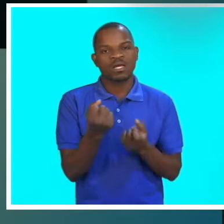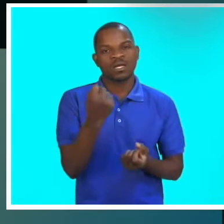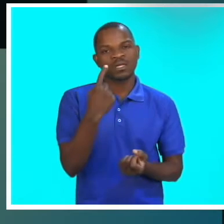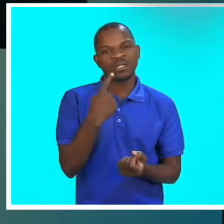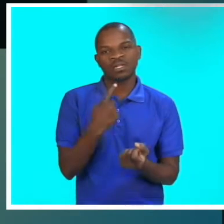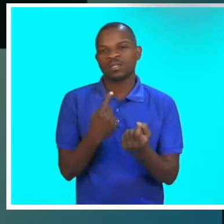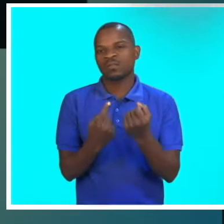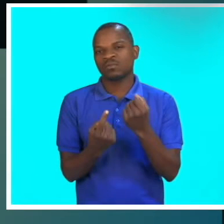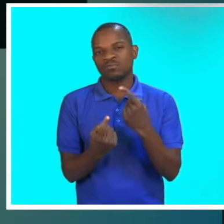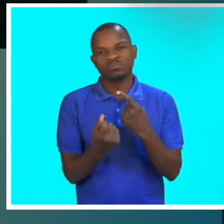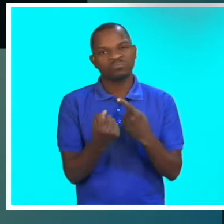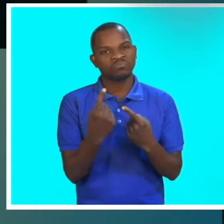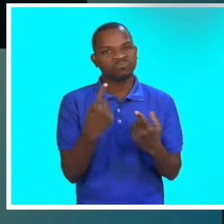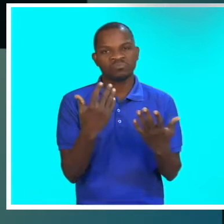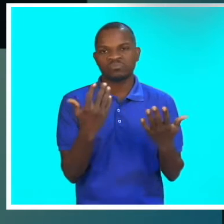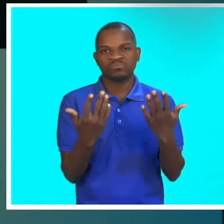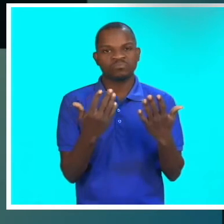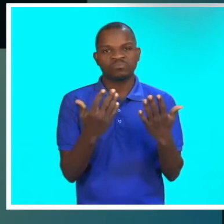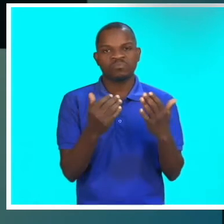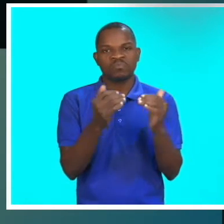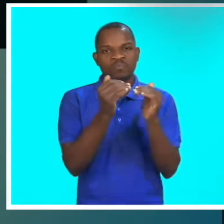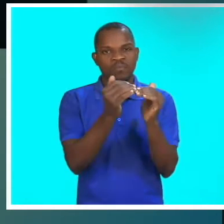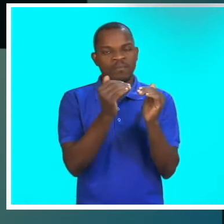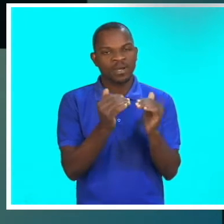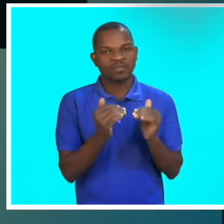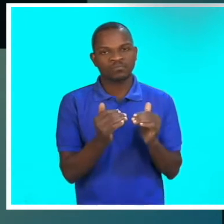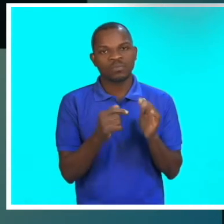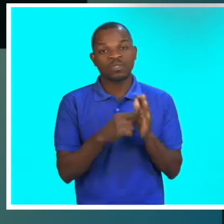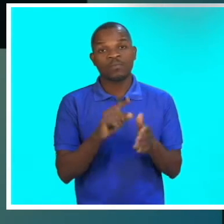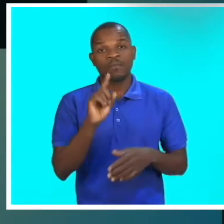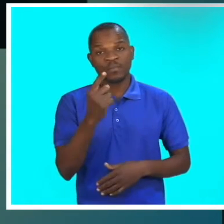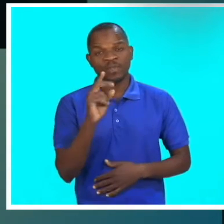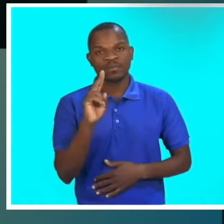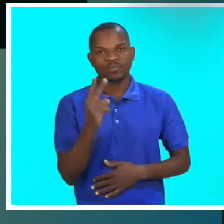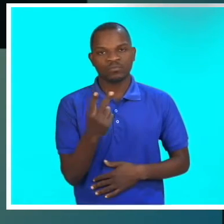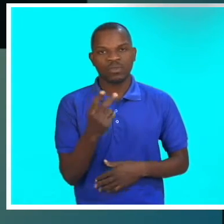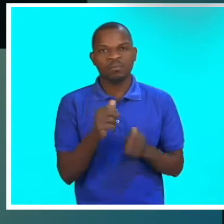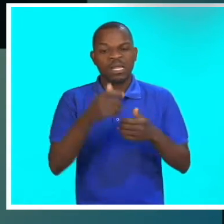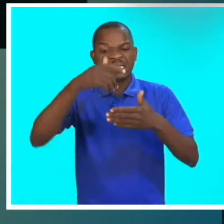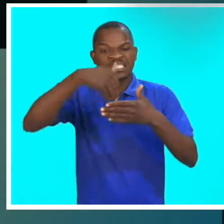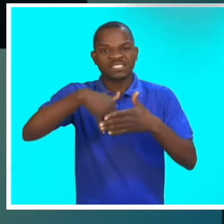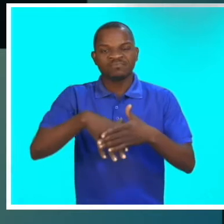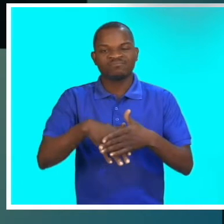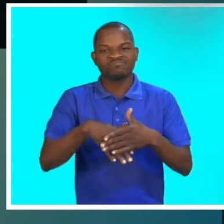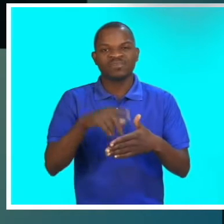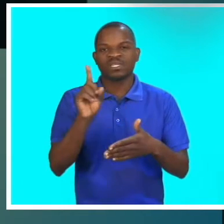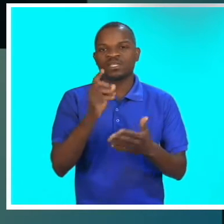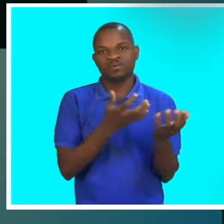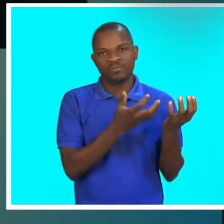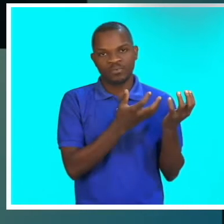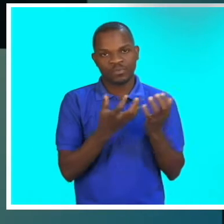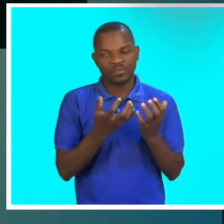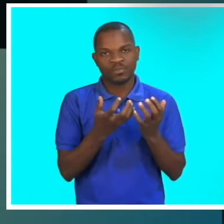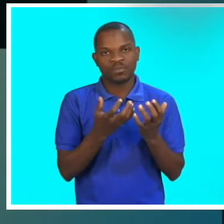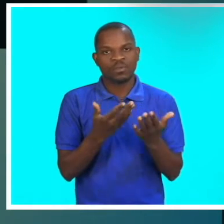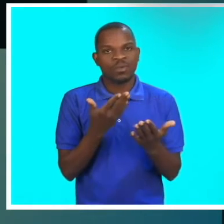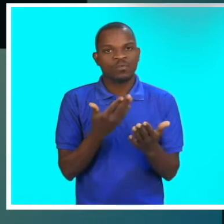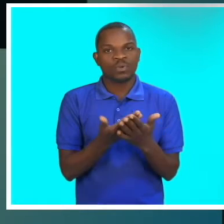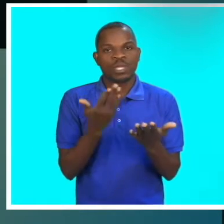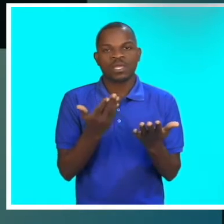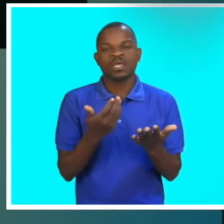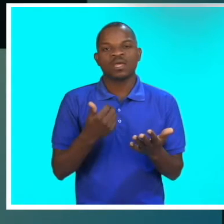o primeiro e o segundo, não sei de ir até o sétimo